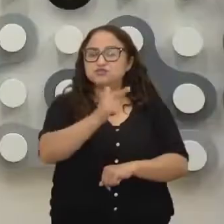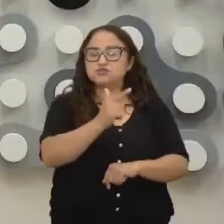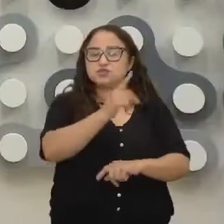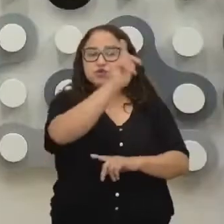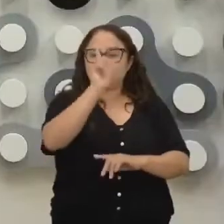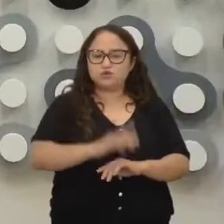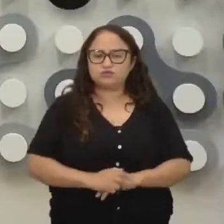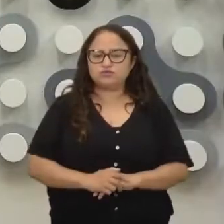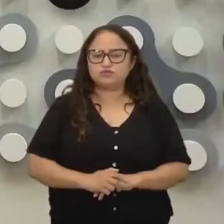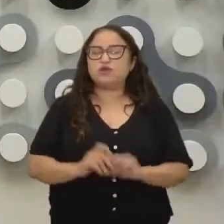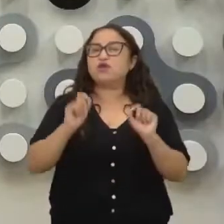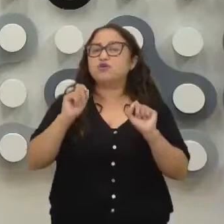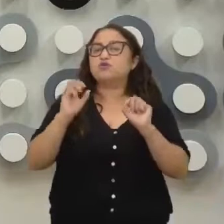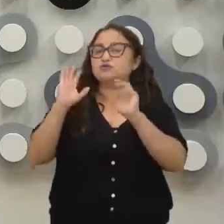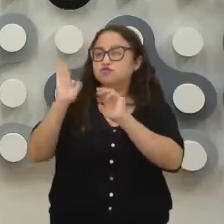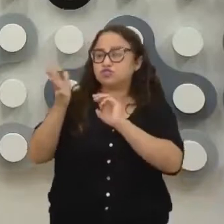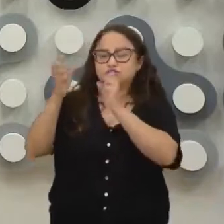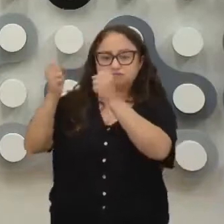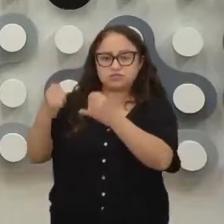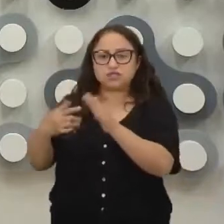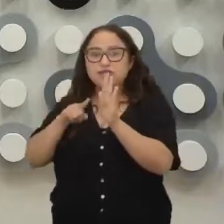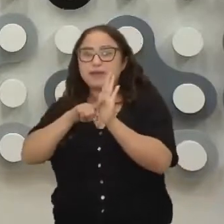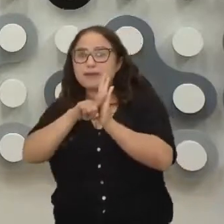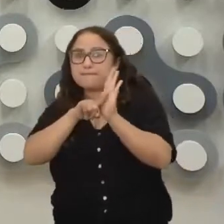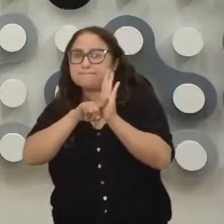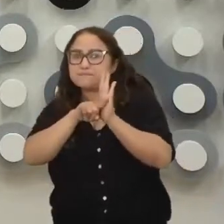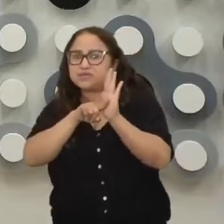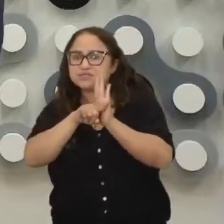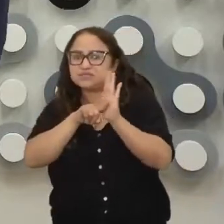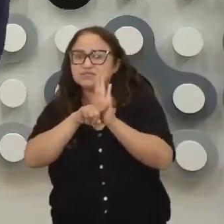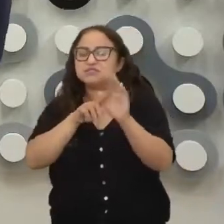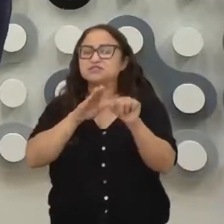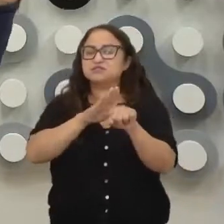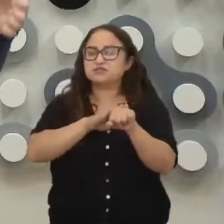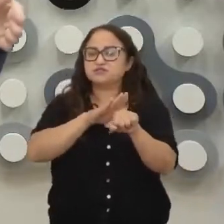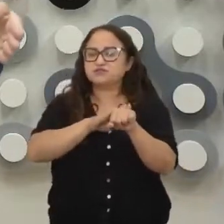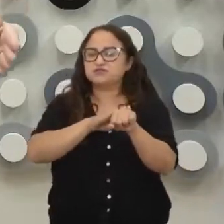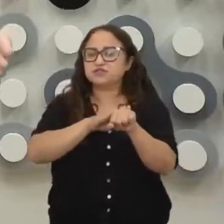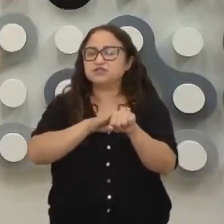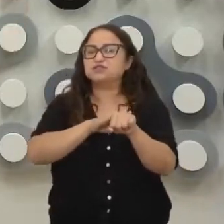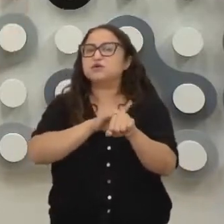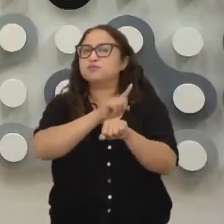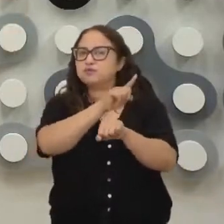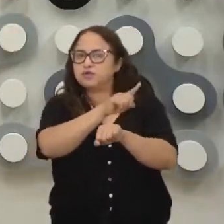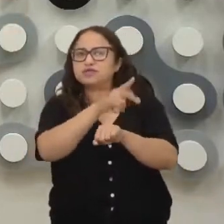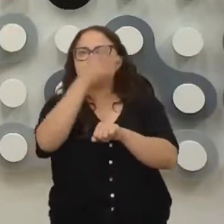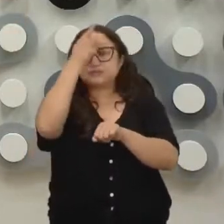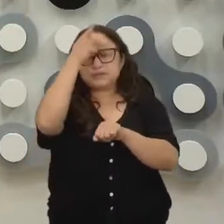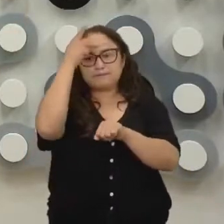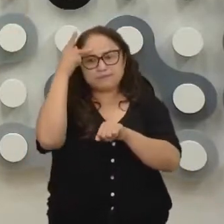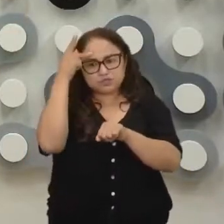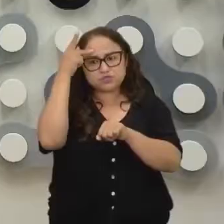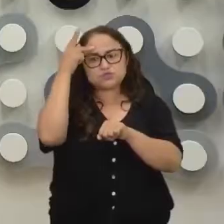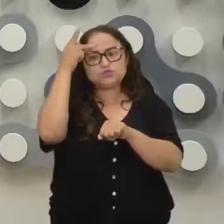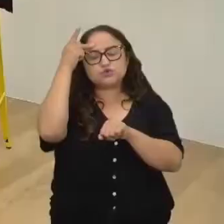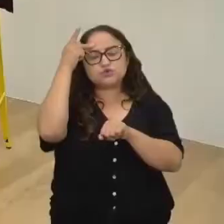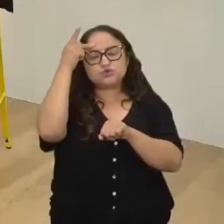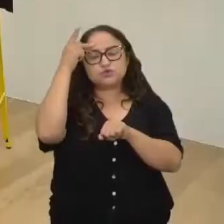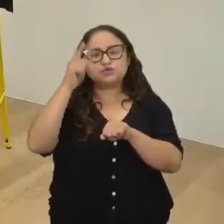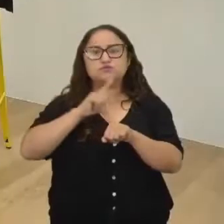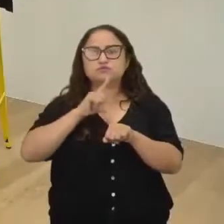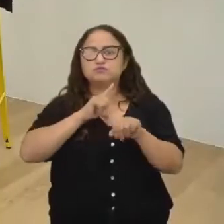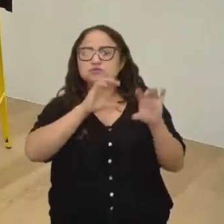E aí é o que eu falei aqui, é a pesquisa, né, feita por essa pessoa. Então ele fez a pesquisa,